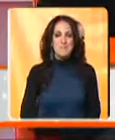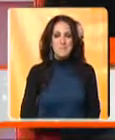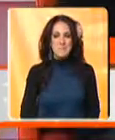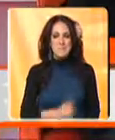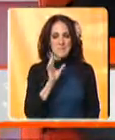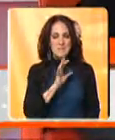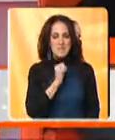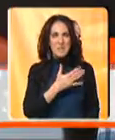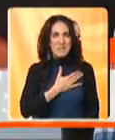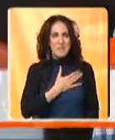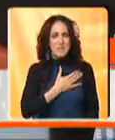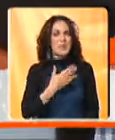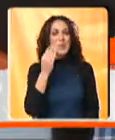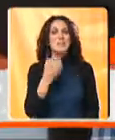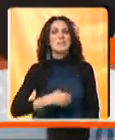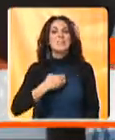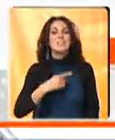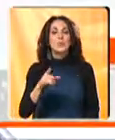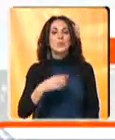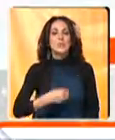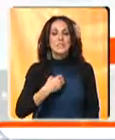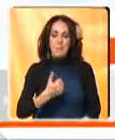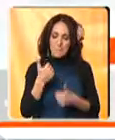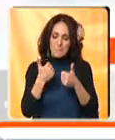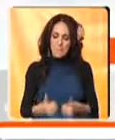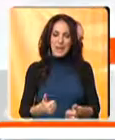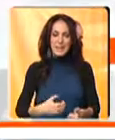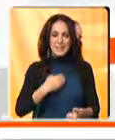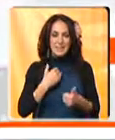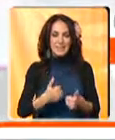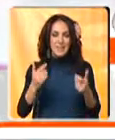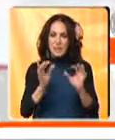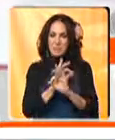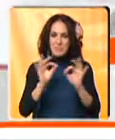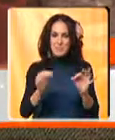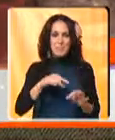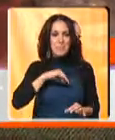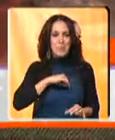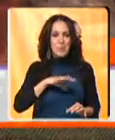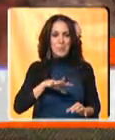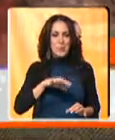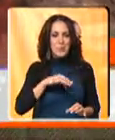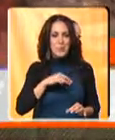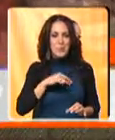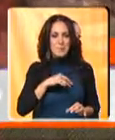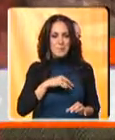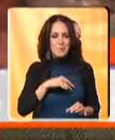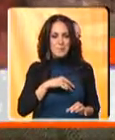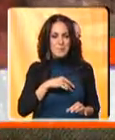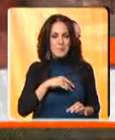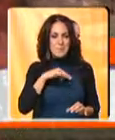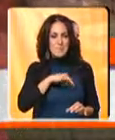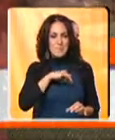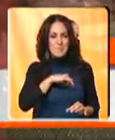Essa filha tão amada. E então, como é que se sente? Sinto-me bem, sinto-me bem. É fantástico. Onde é que tem o microfone? Está para aí alguns.